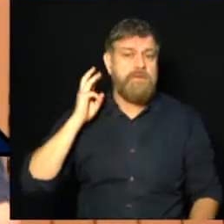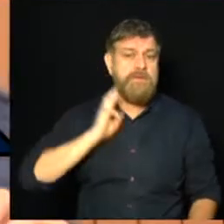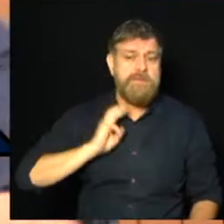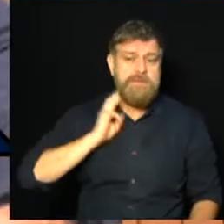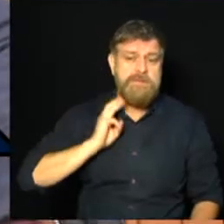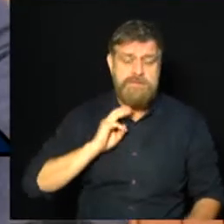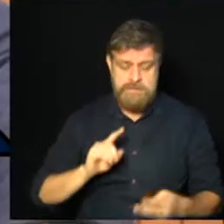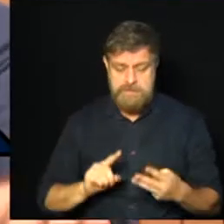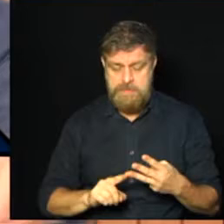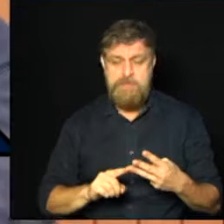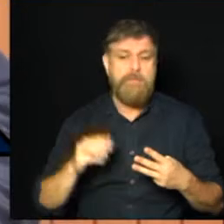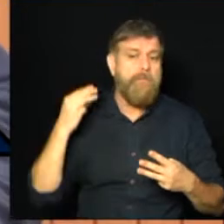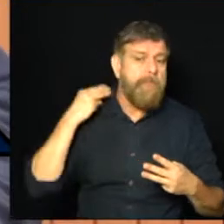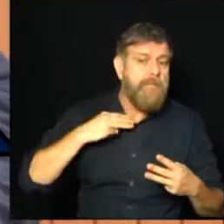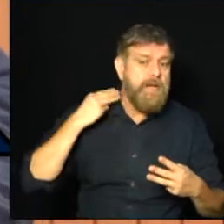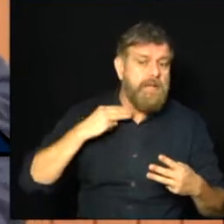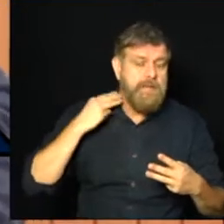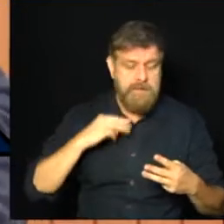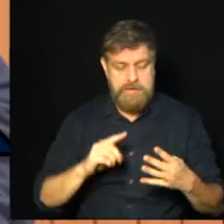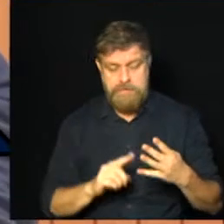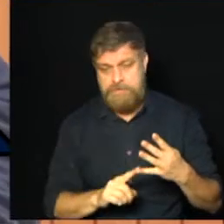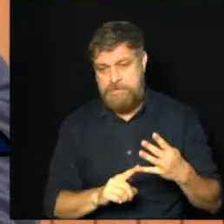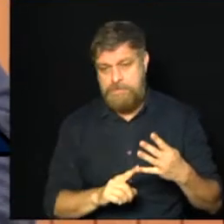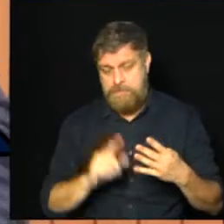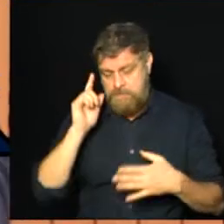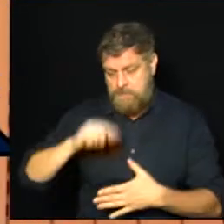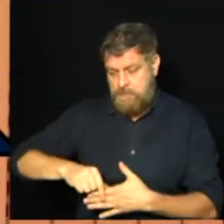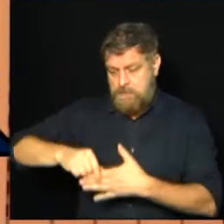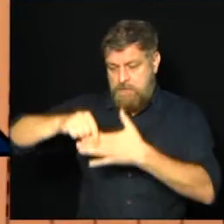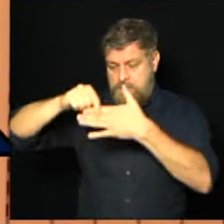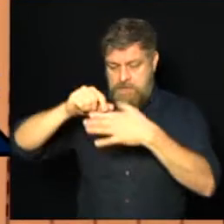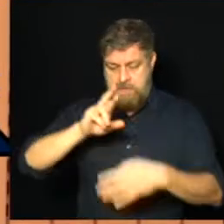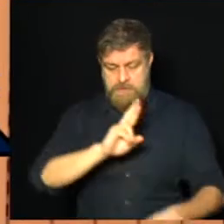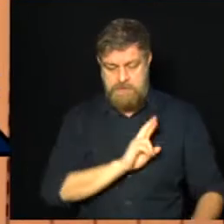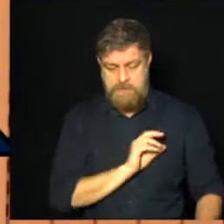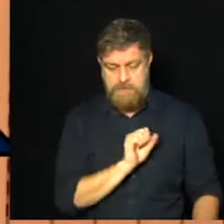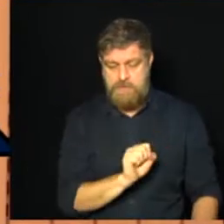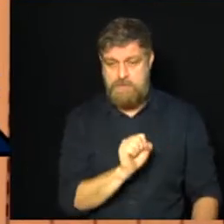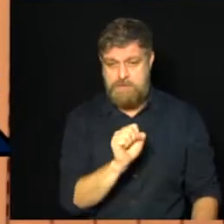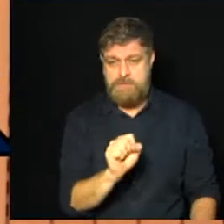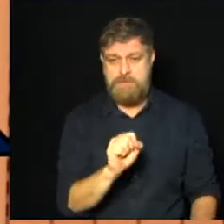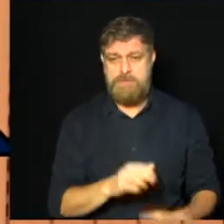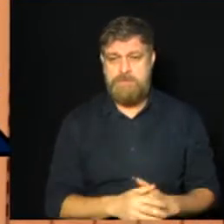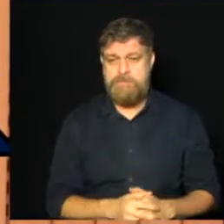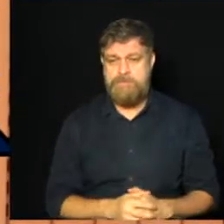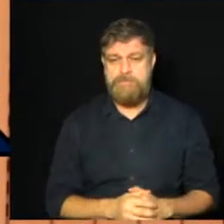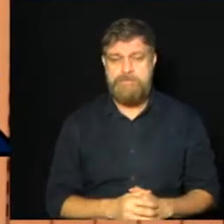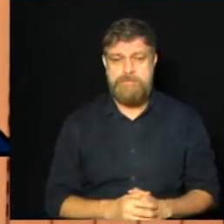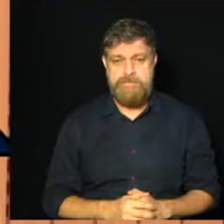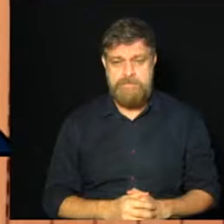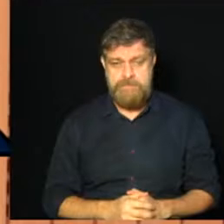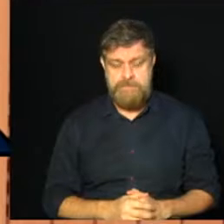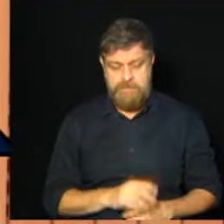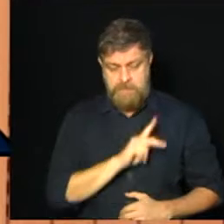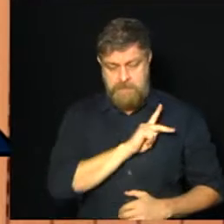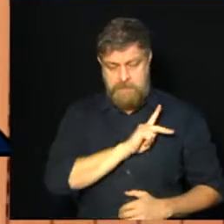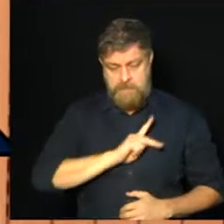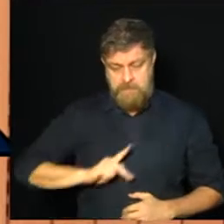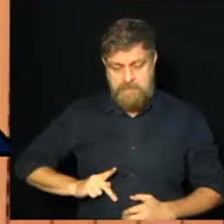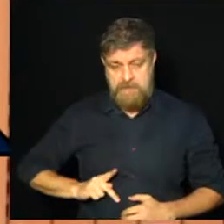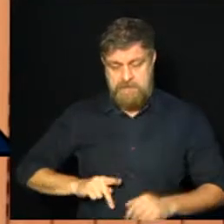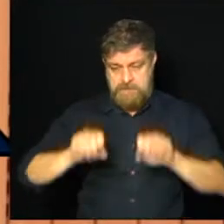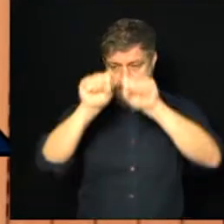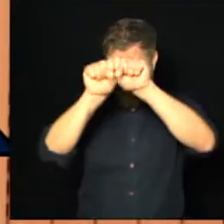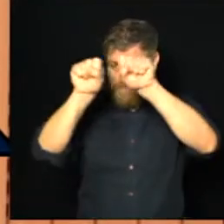Mariana Conte, vereador líder de governo Luiz Carlos Rossini, o nosso presidente da rede